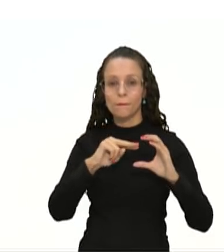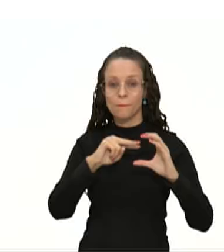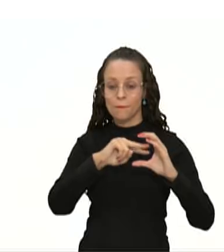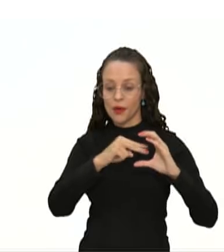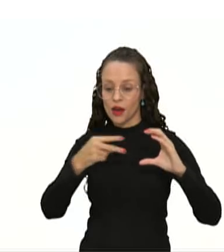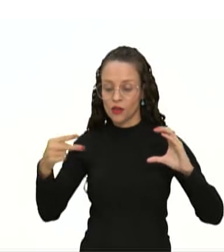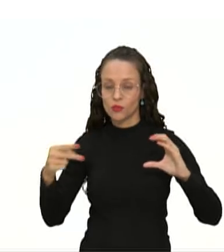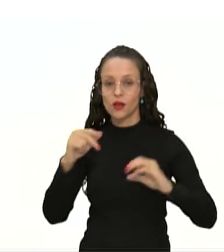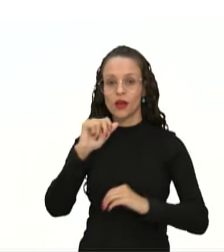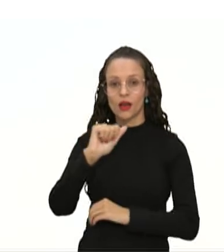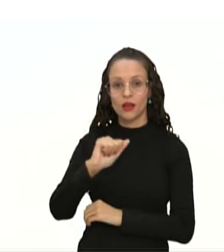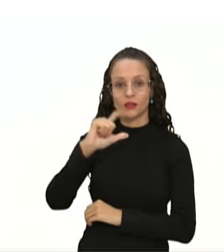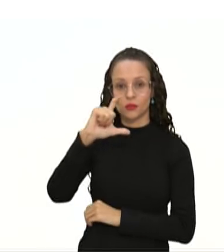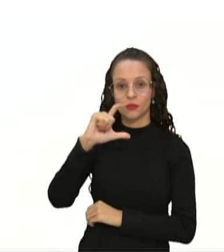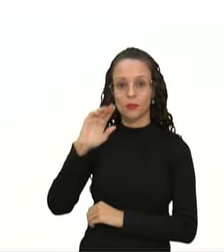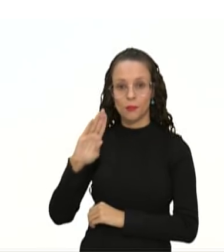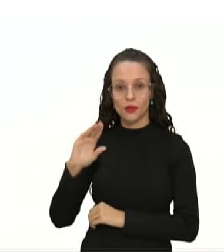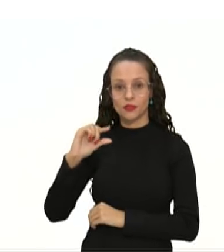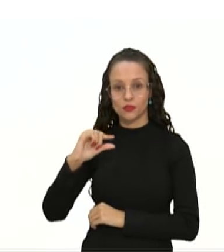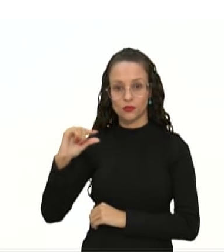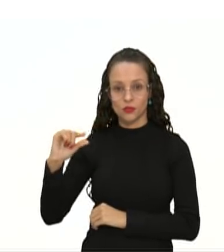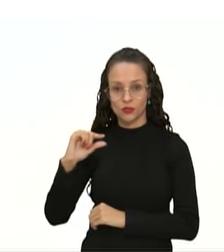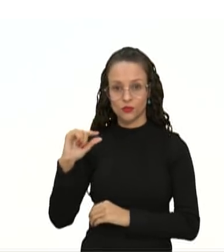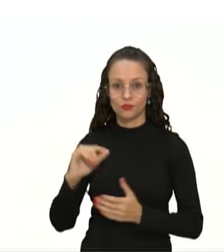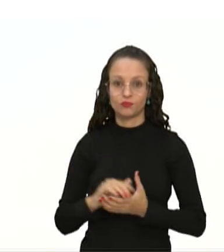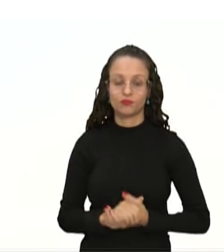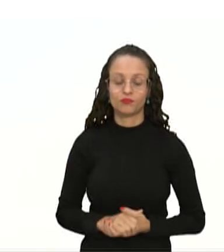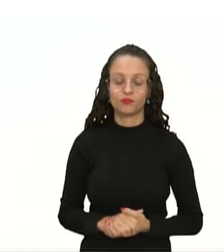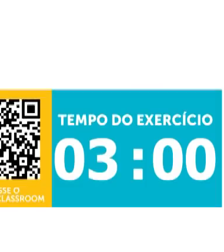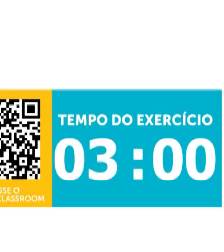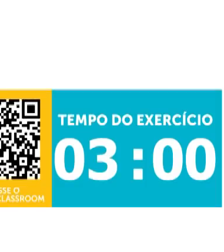azão, bezão, azinho, bezinho?